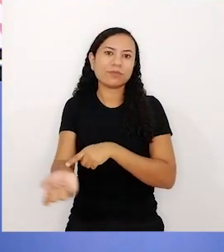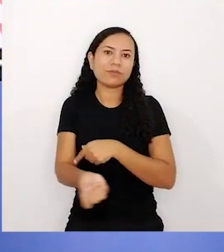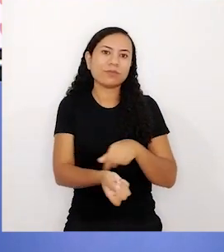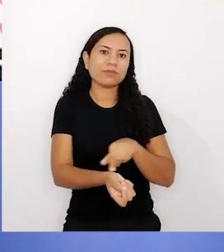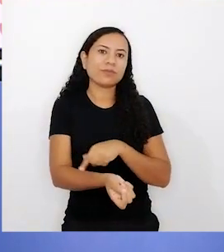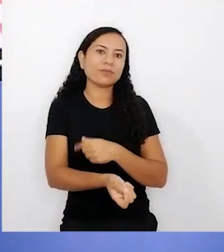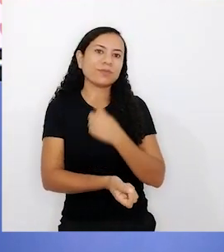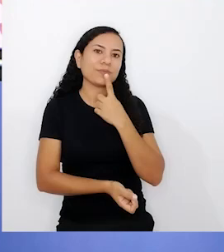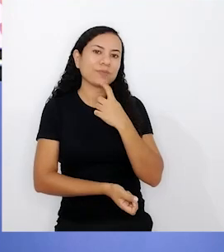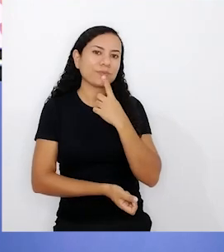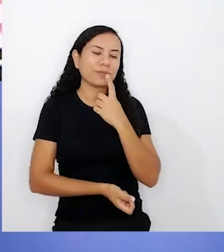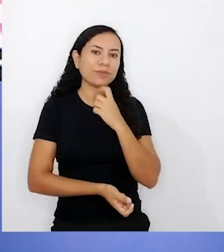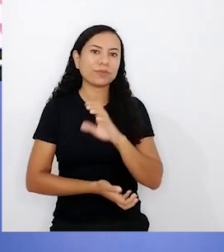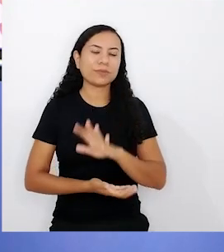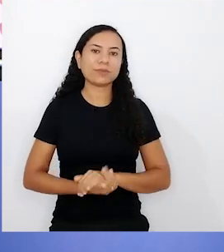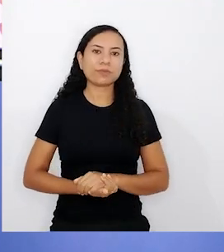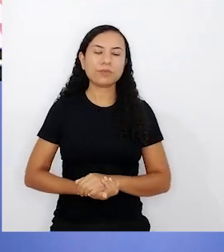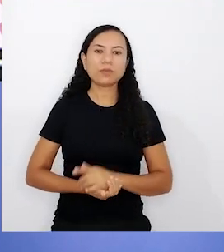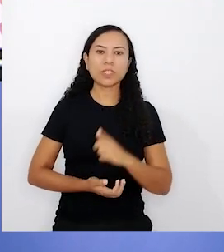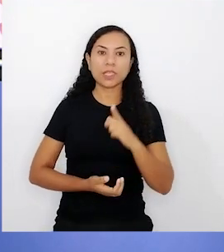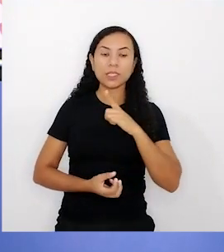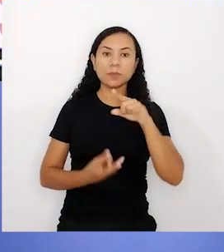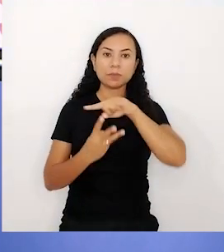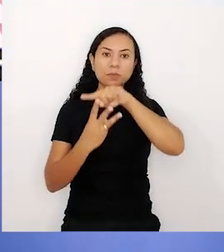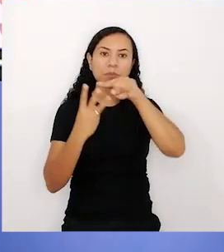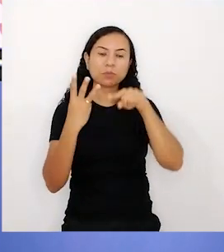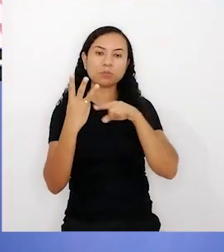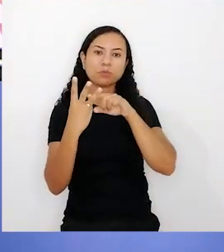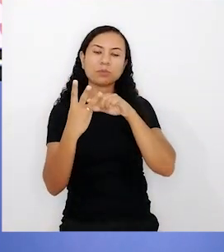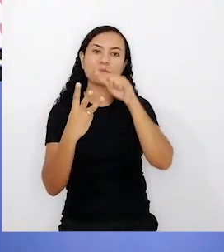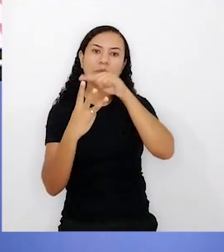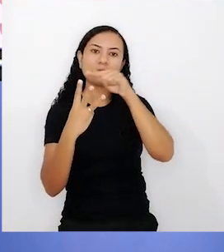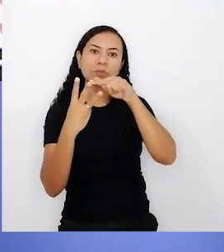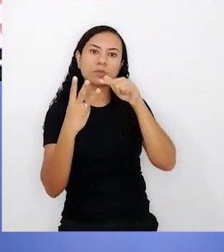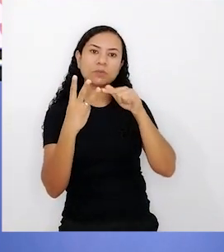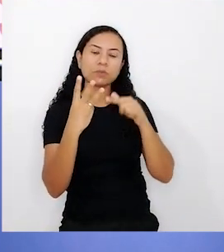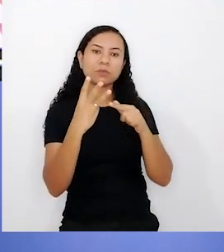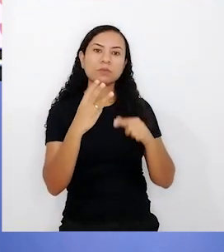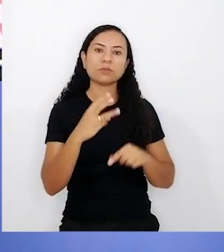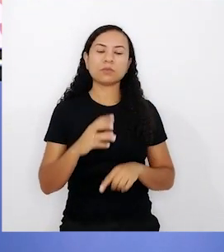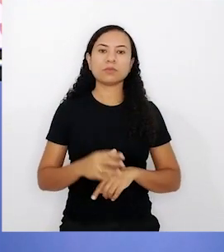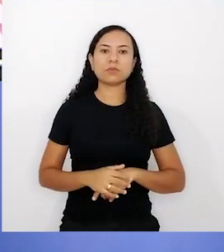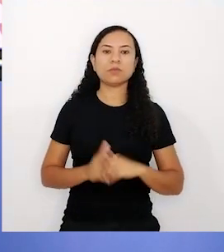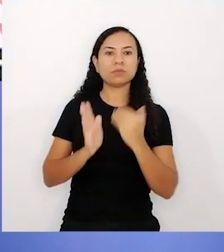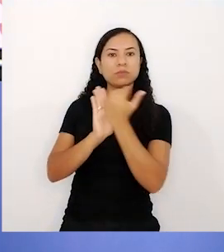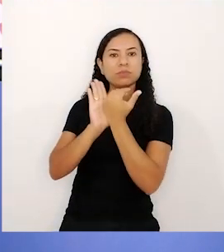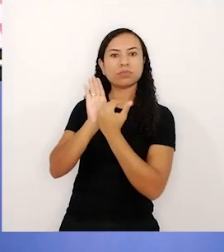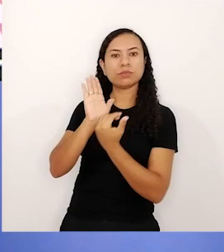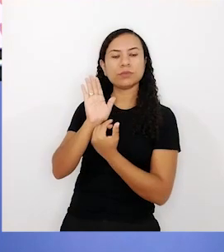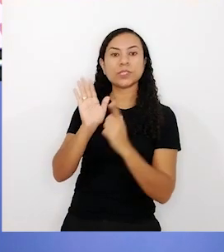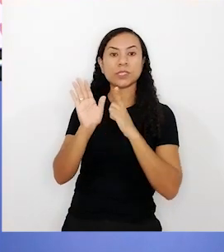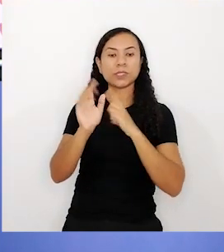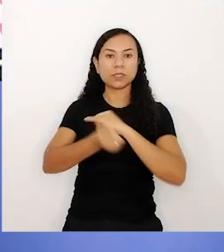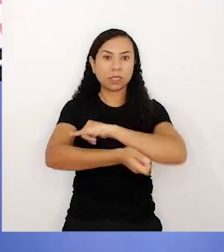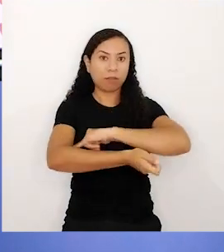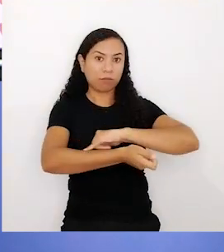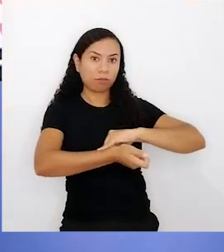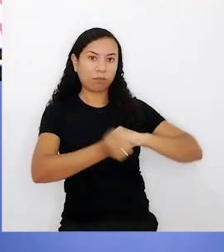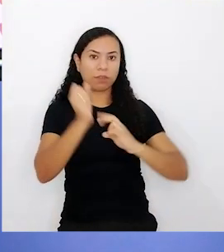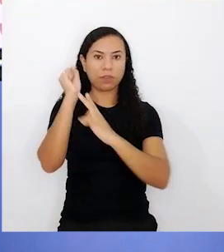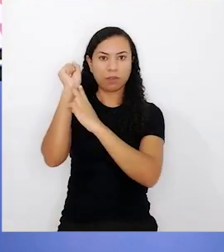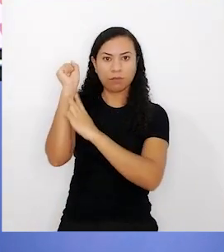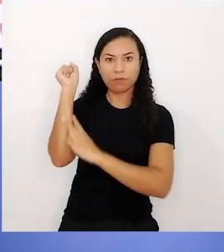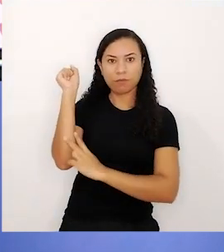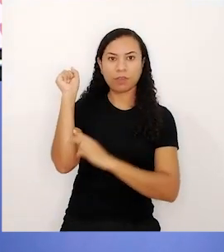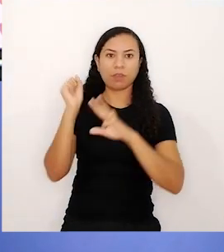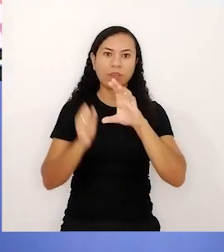ser classificados em 3 tipos distintos: artérias, veias e capilares.